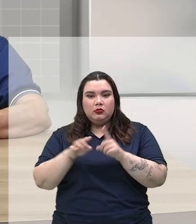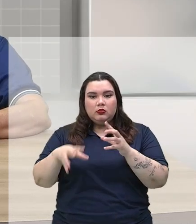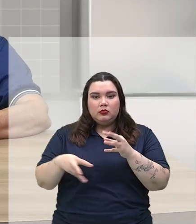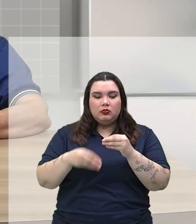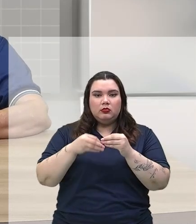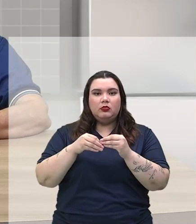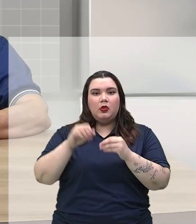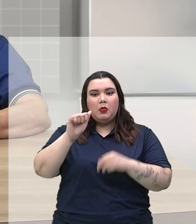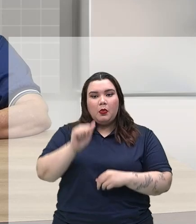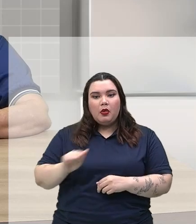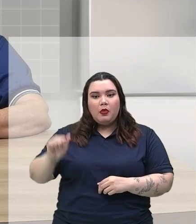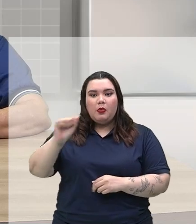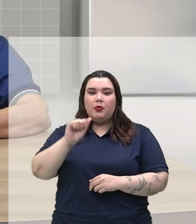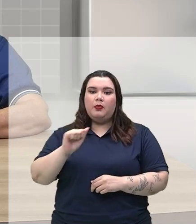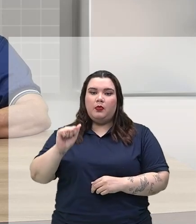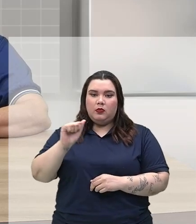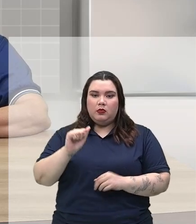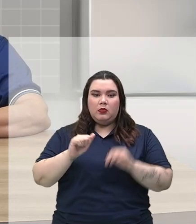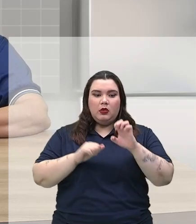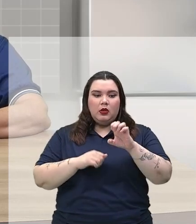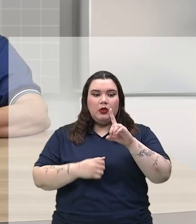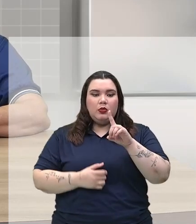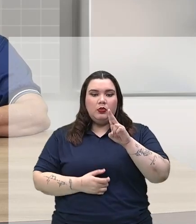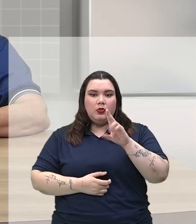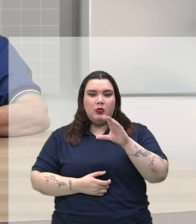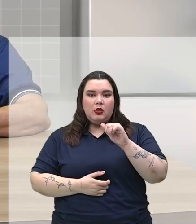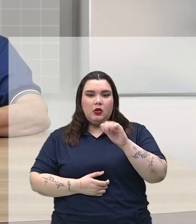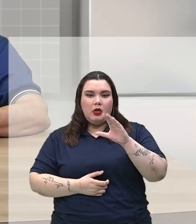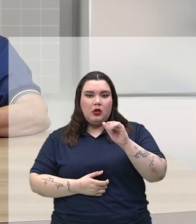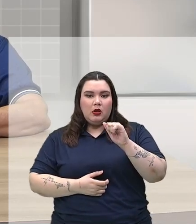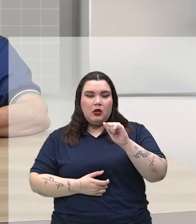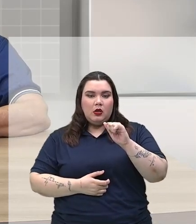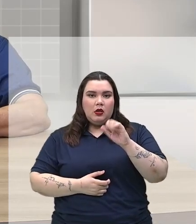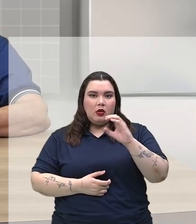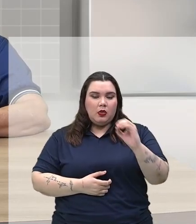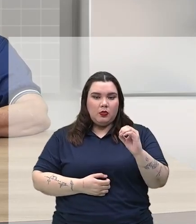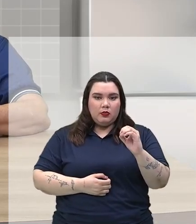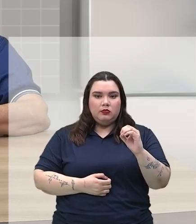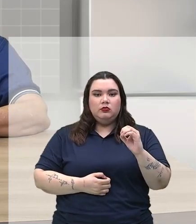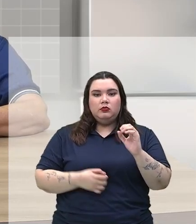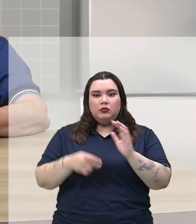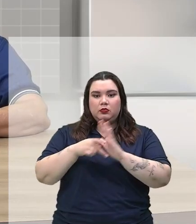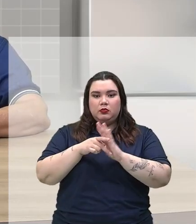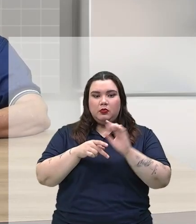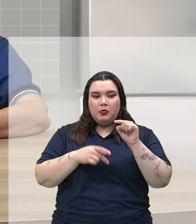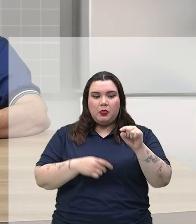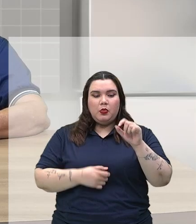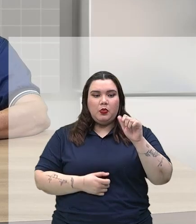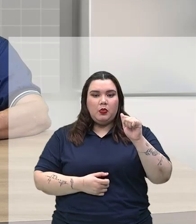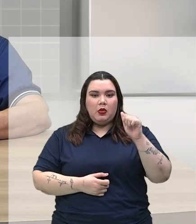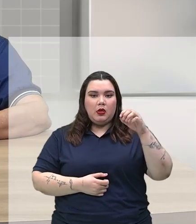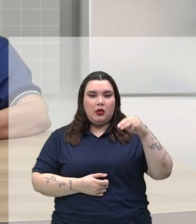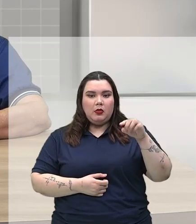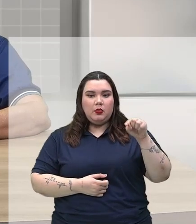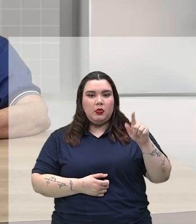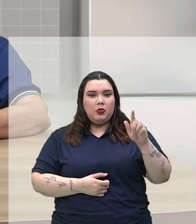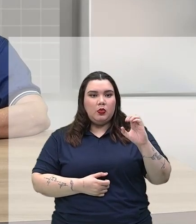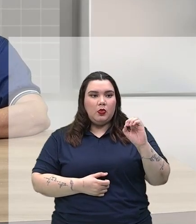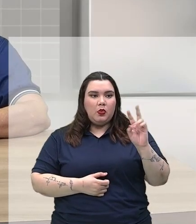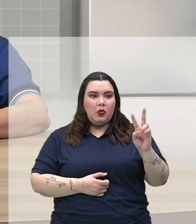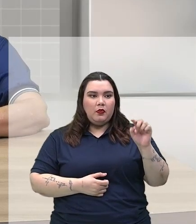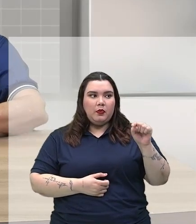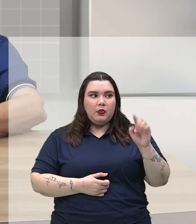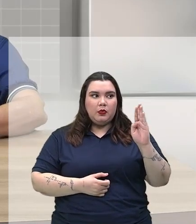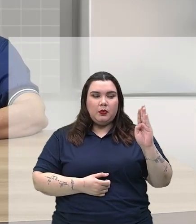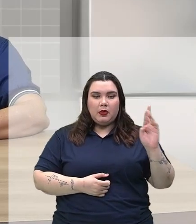acrescenta o arroba do Cacau, que já vai ser o login do e-mail da turma, do cacau.am.gov.br, tá